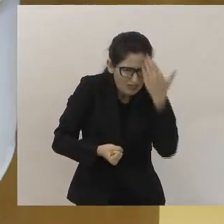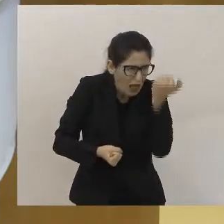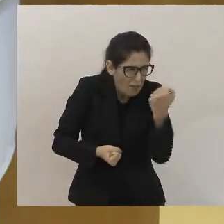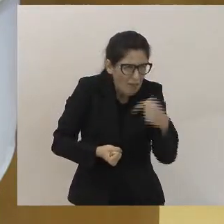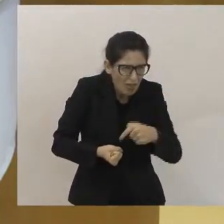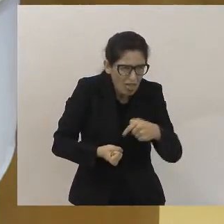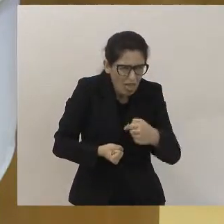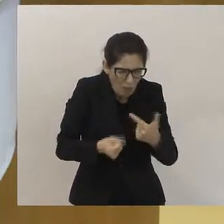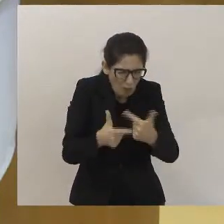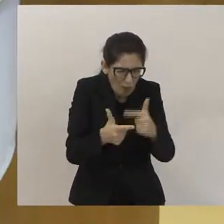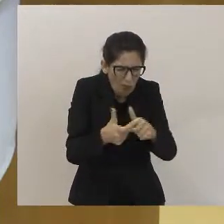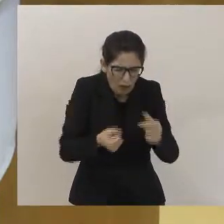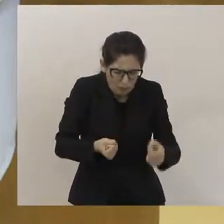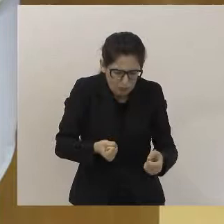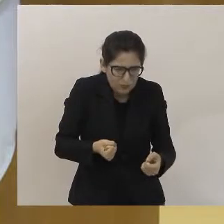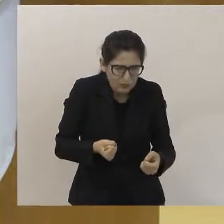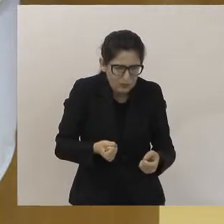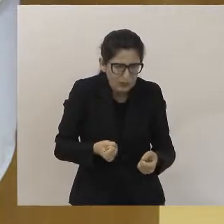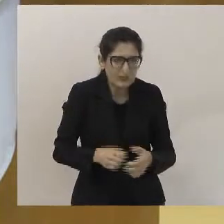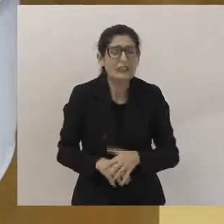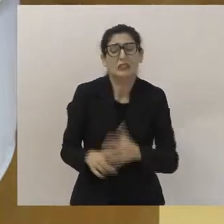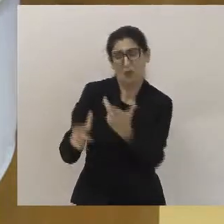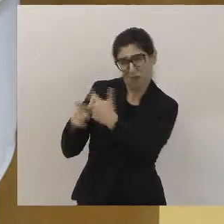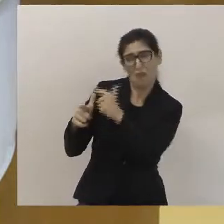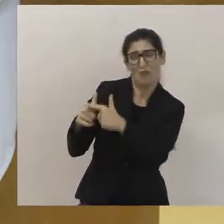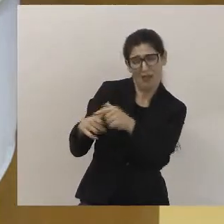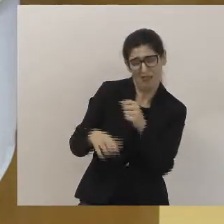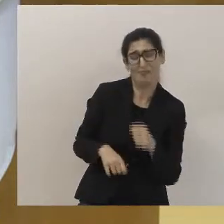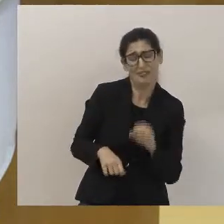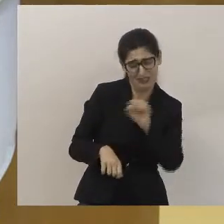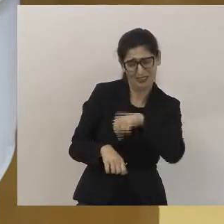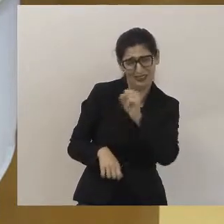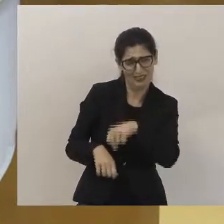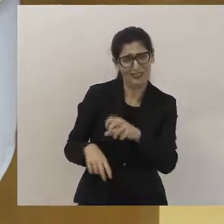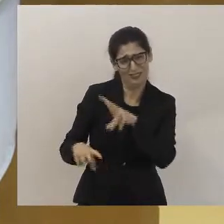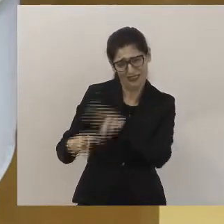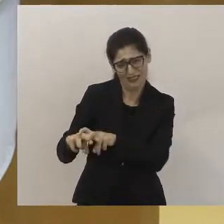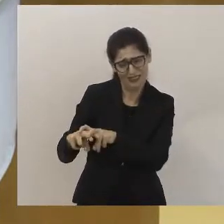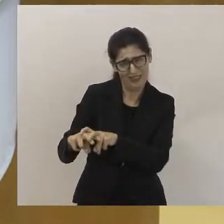já foi levantado já sabe ficar muito sentado aí dá esse problema nenhum então tá